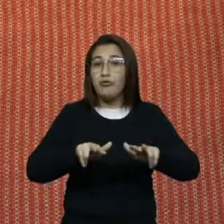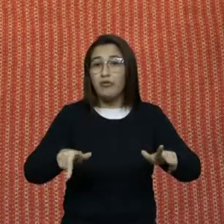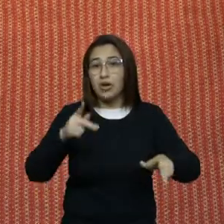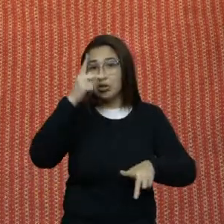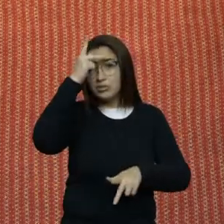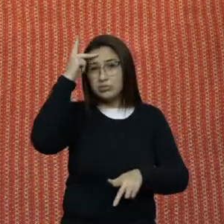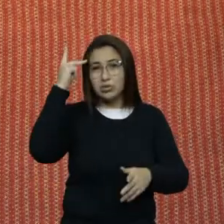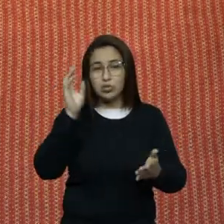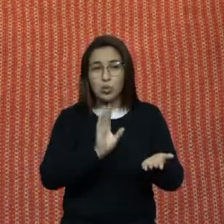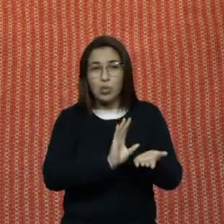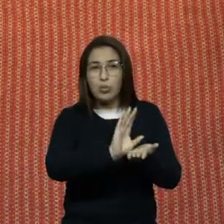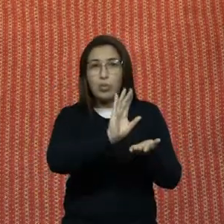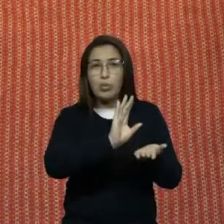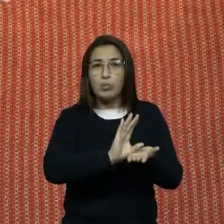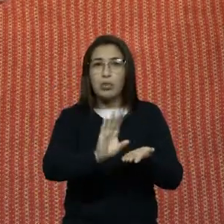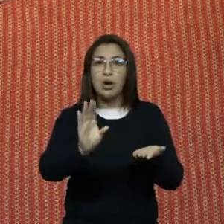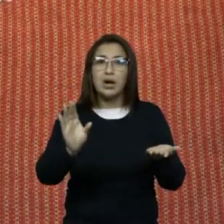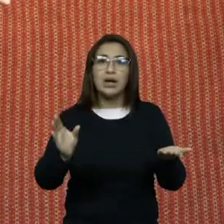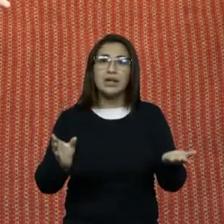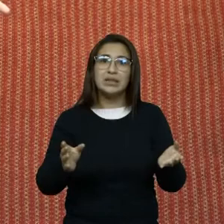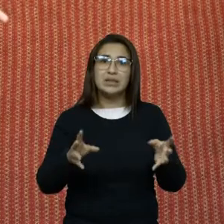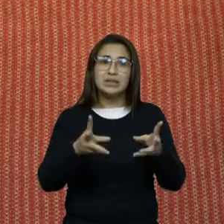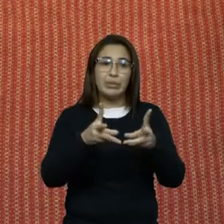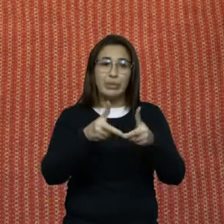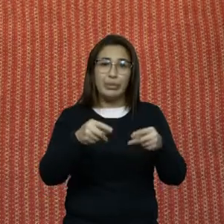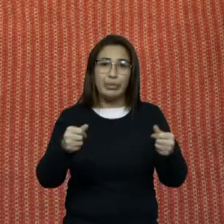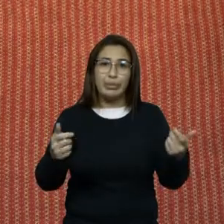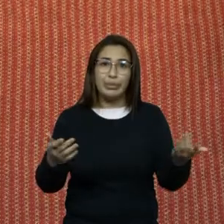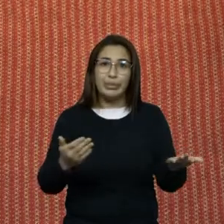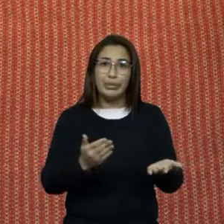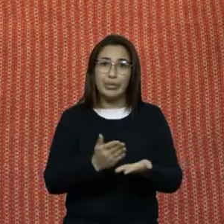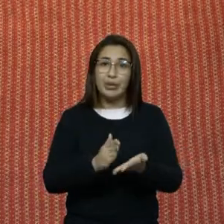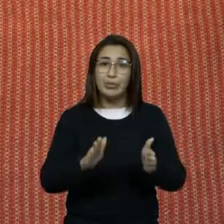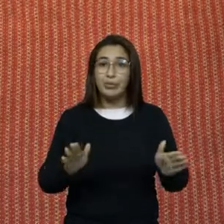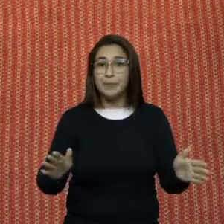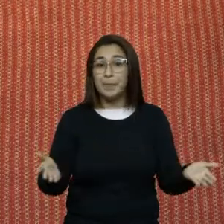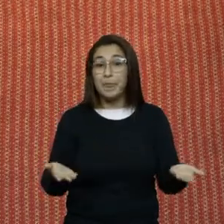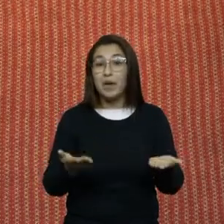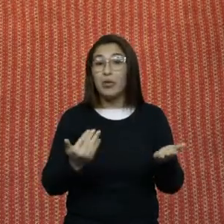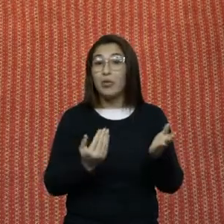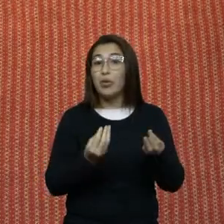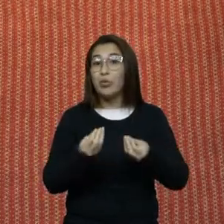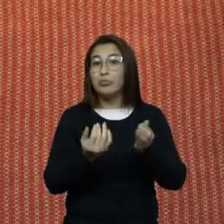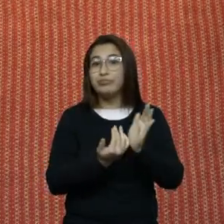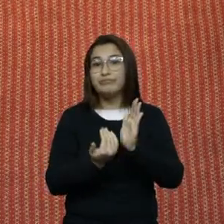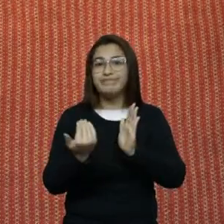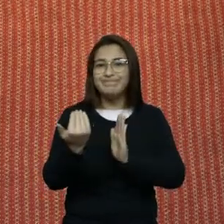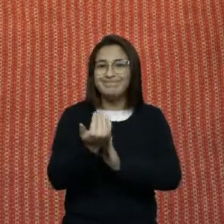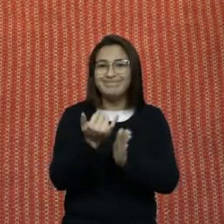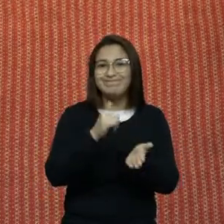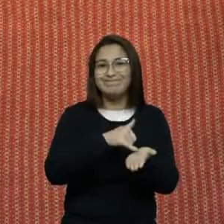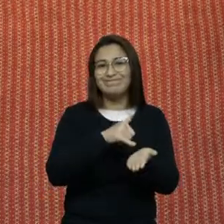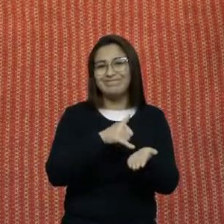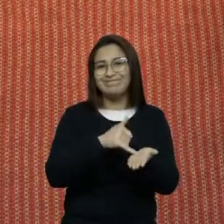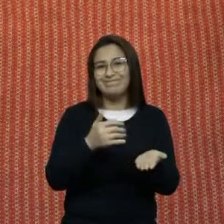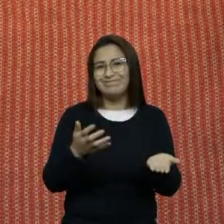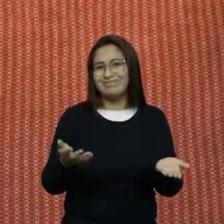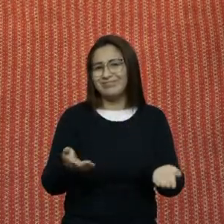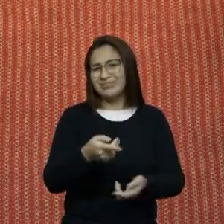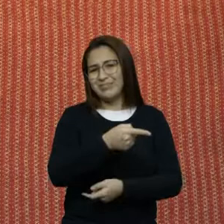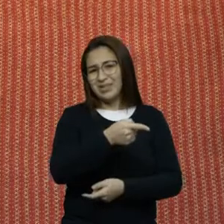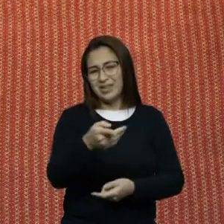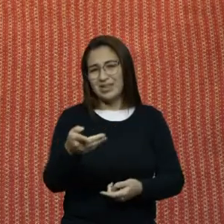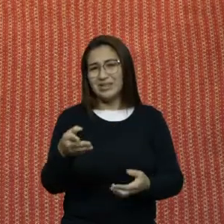investidas no capital que se dissolveu durante a crise e nós estamos aumentando aqui os impostos para